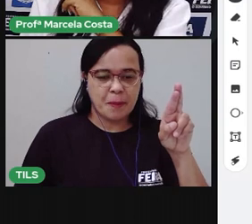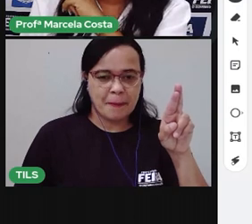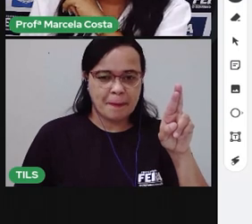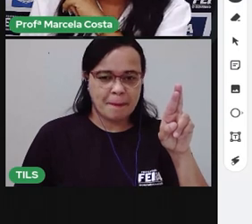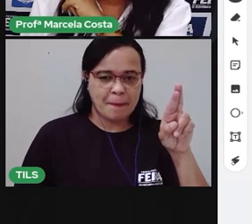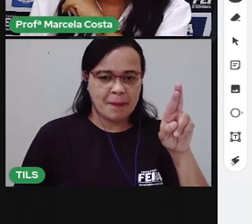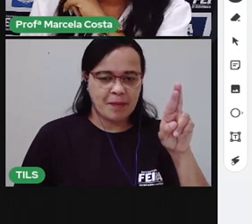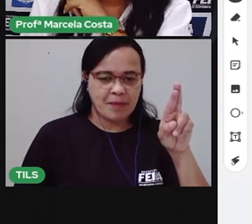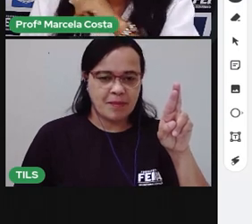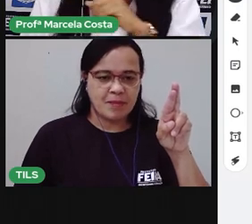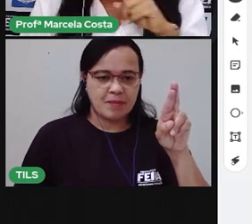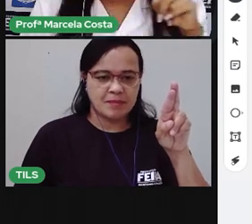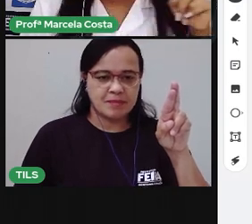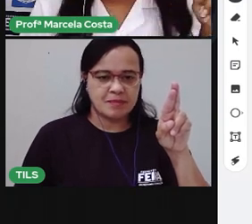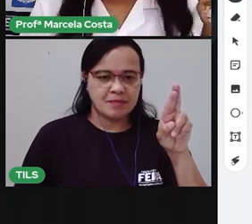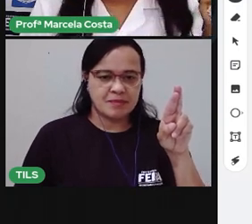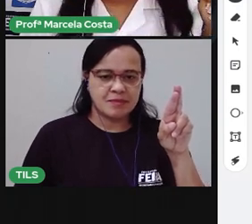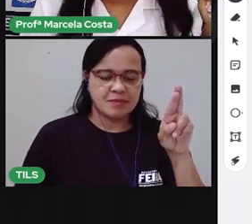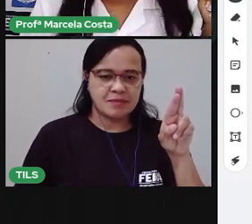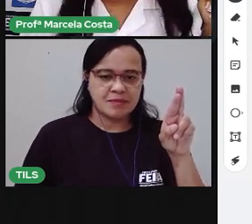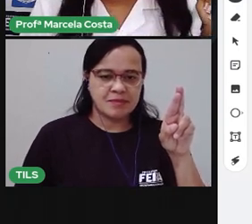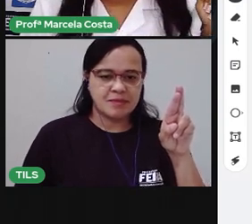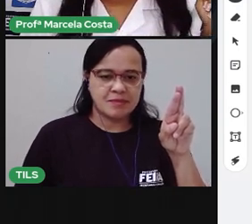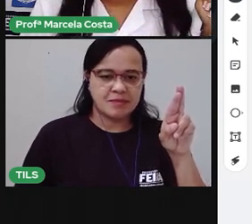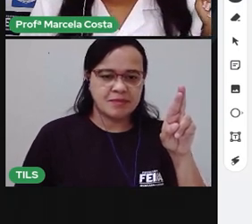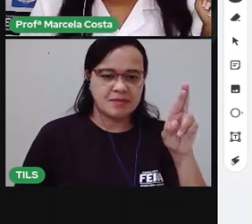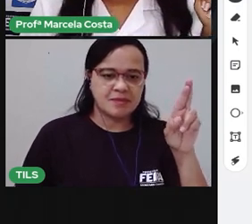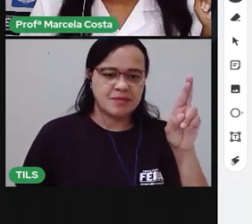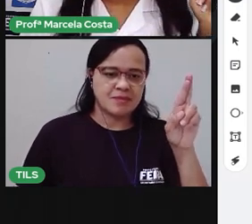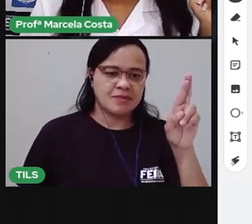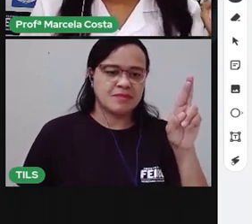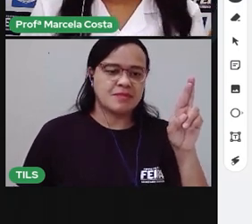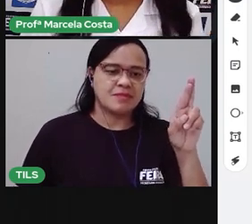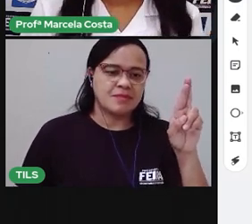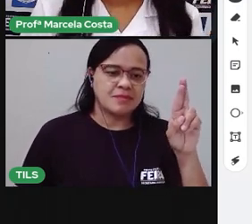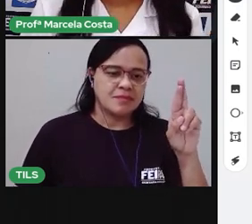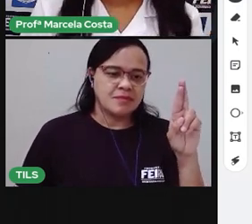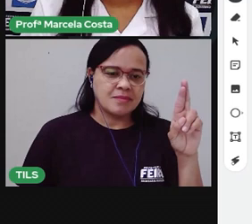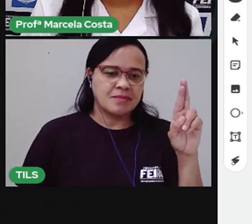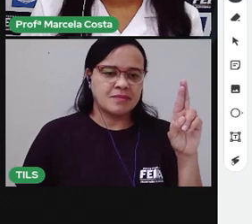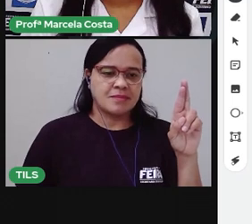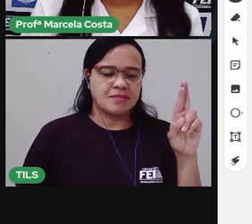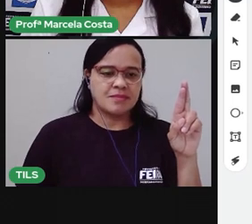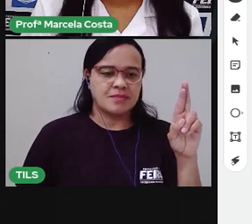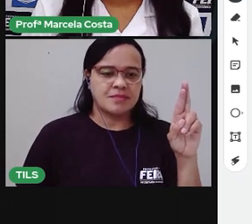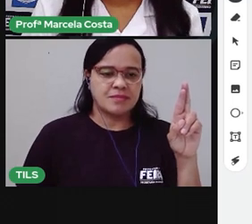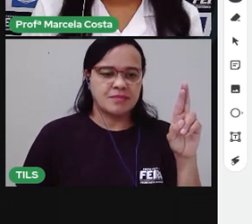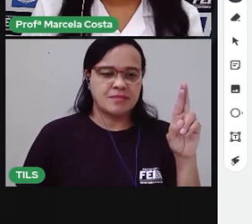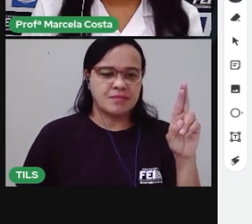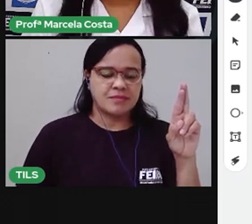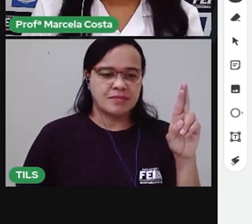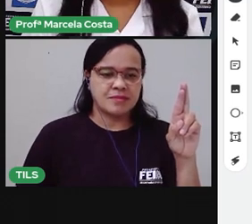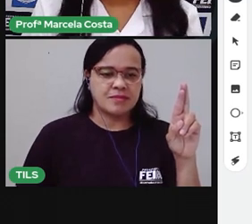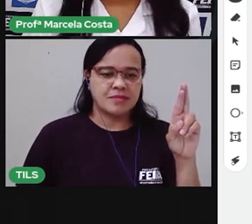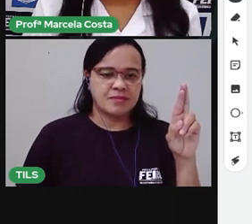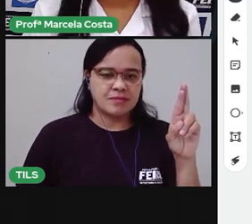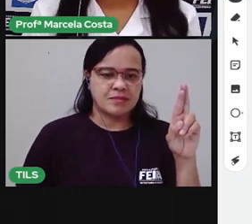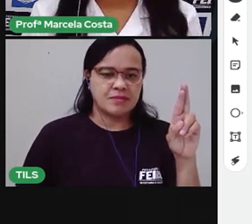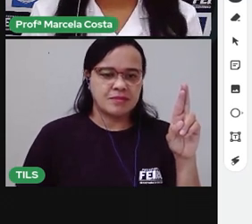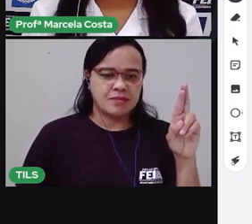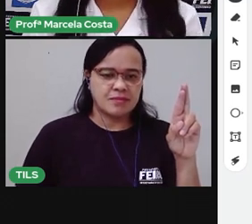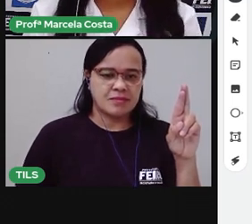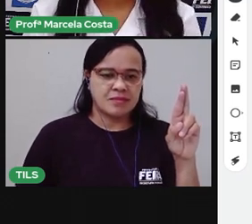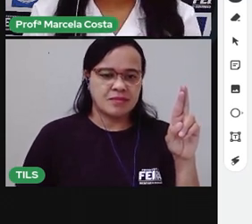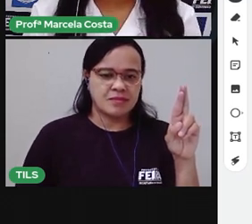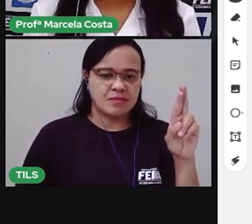o país esse círculo voltando pro lado esquerdo encontrei com ele volto o chão graça